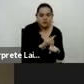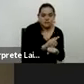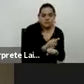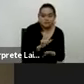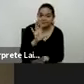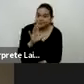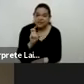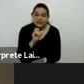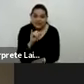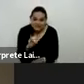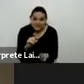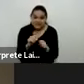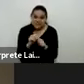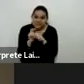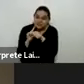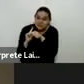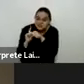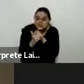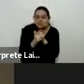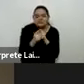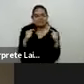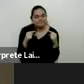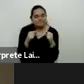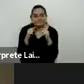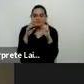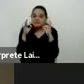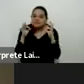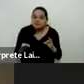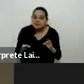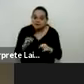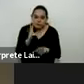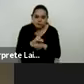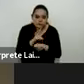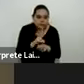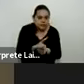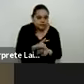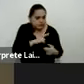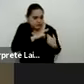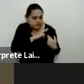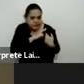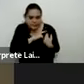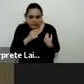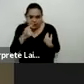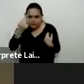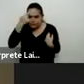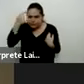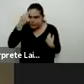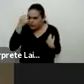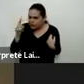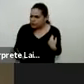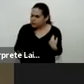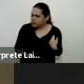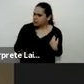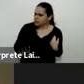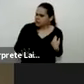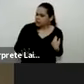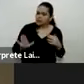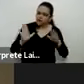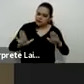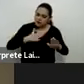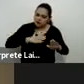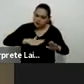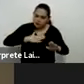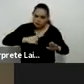um encaminhamento adequado por parte do governo federal, de não aceitar as pressões equivocadas do mercado para